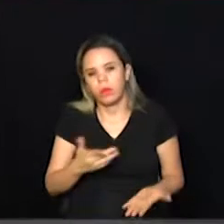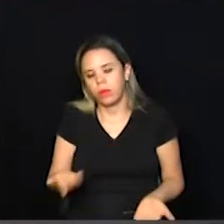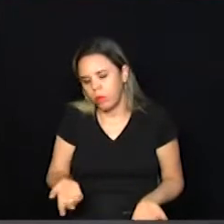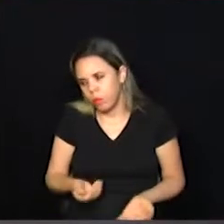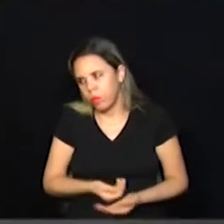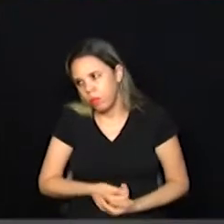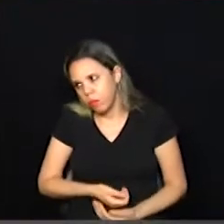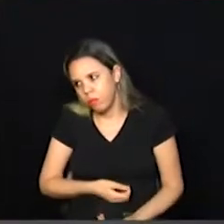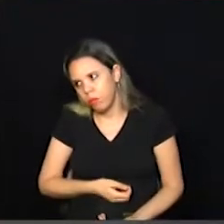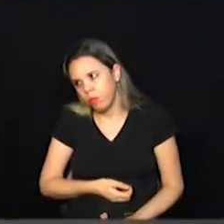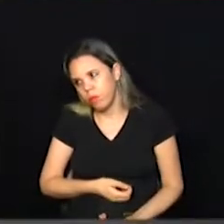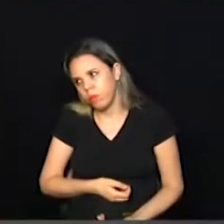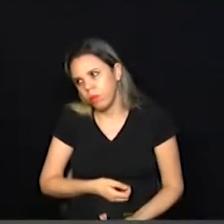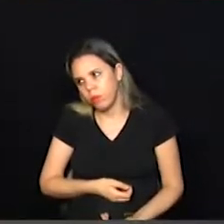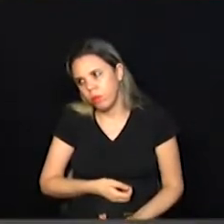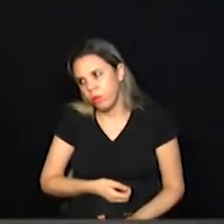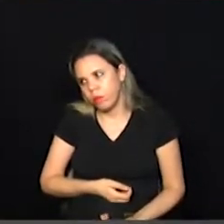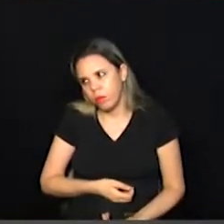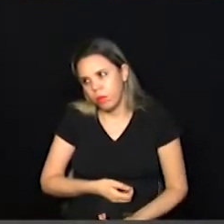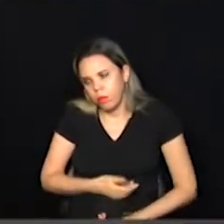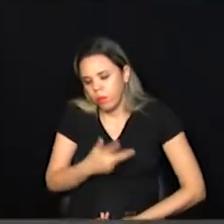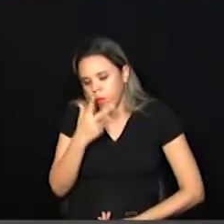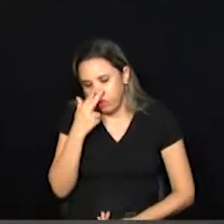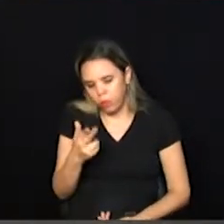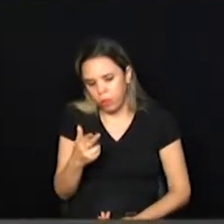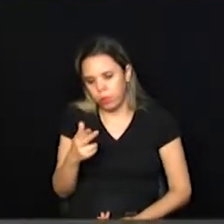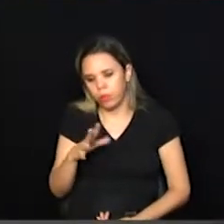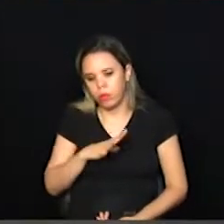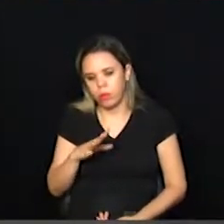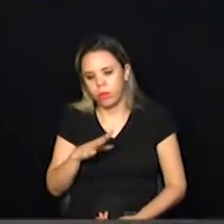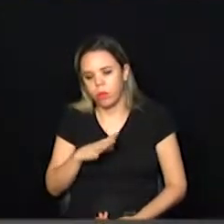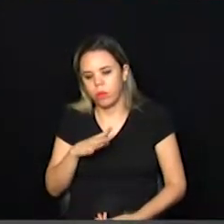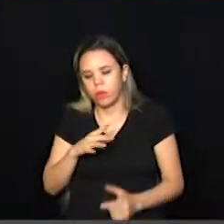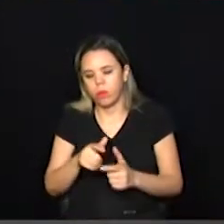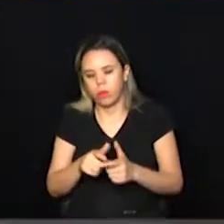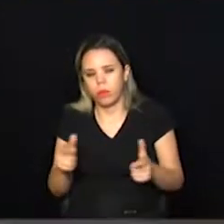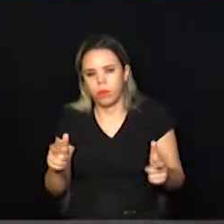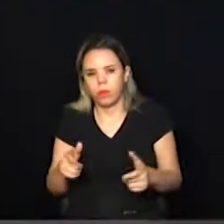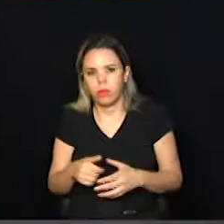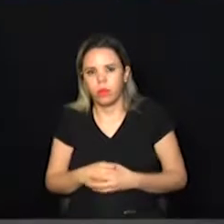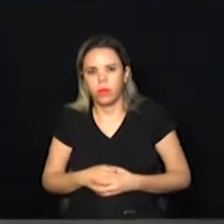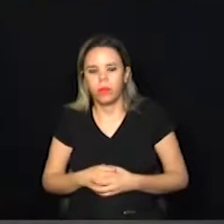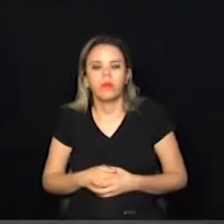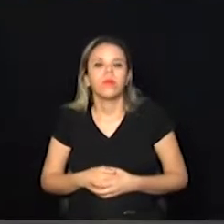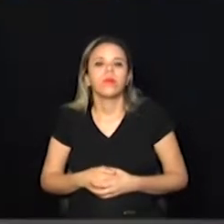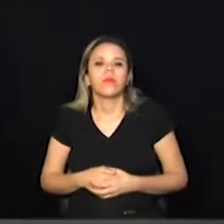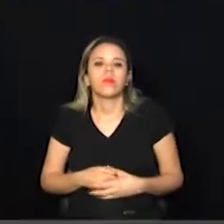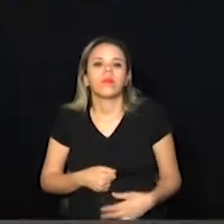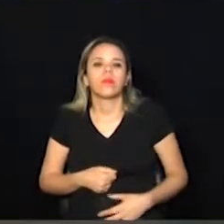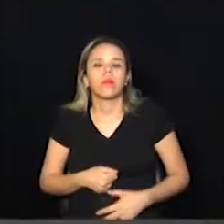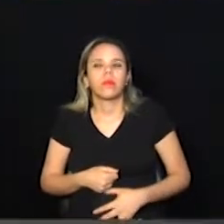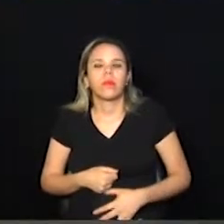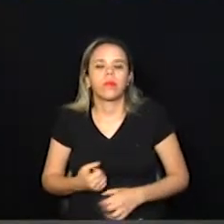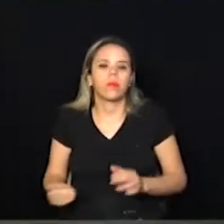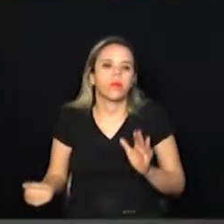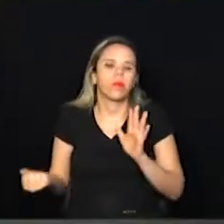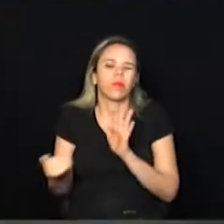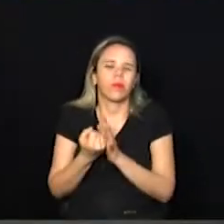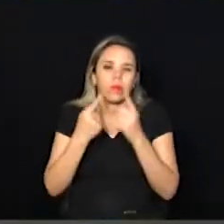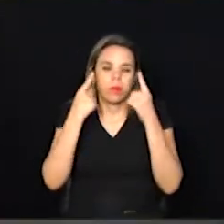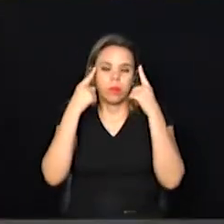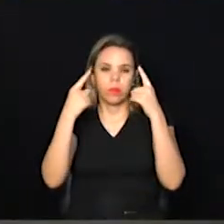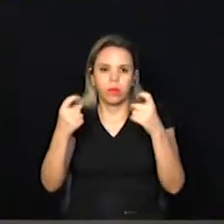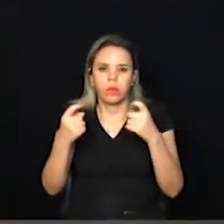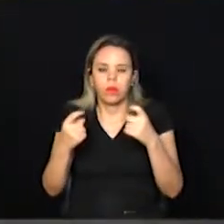programas? Porque me parece, para uma cidade do nosso tamanho, em que os registros de violência